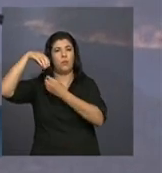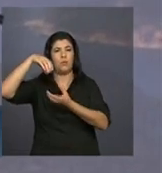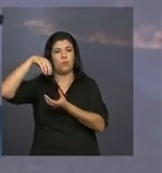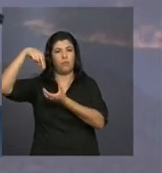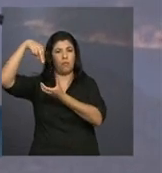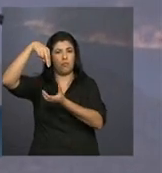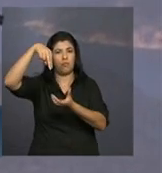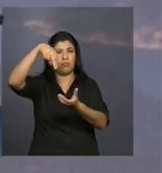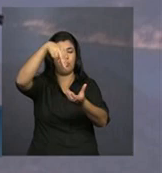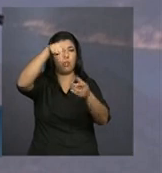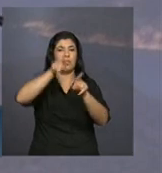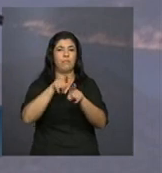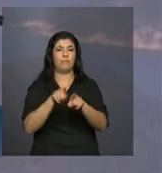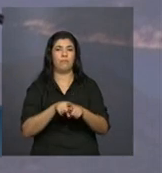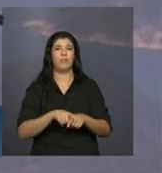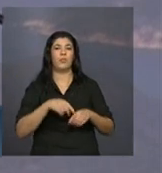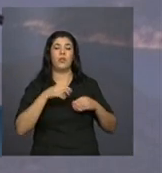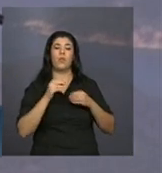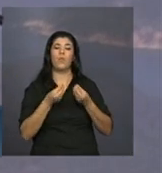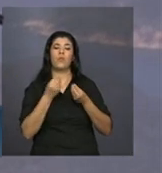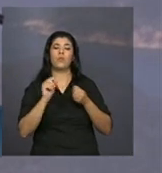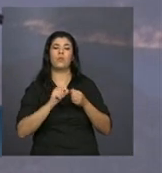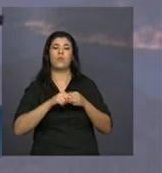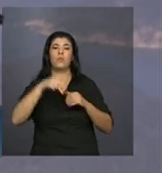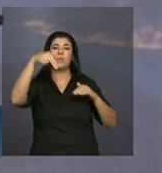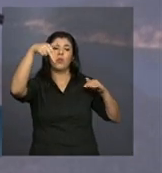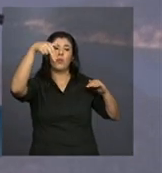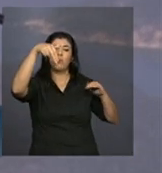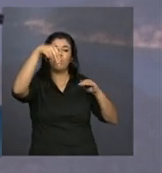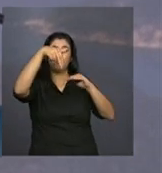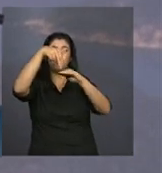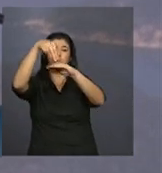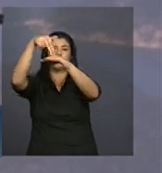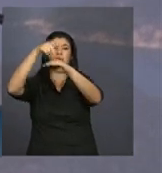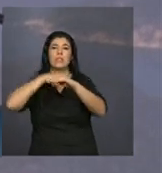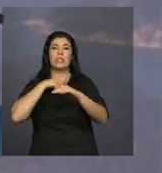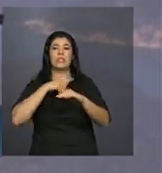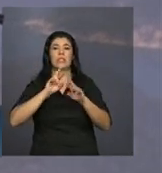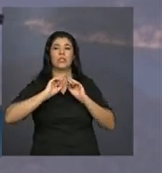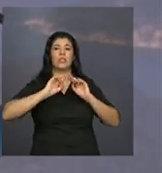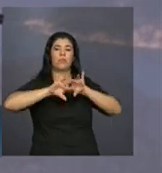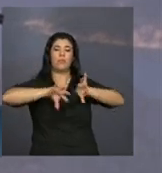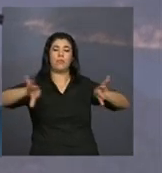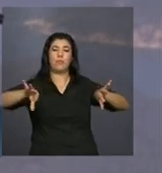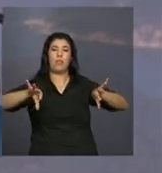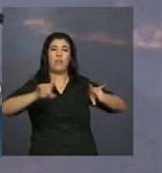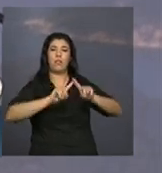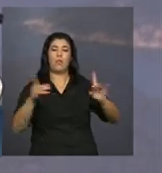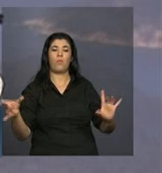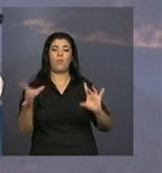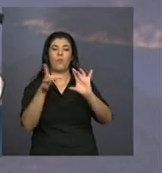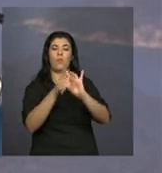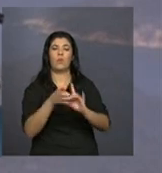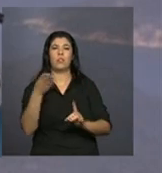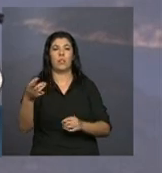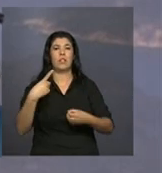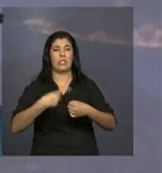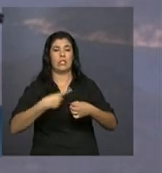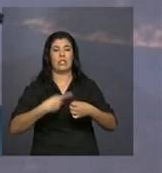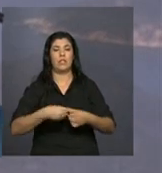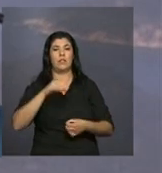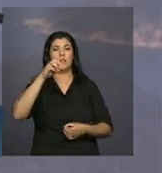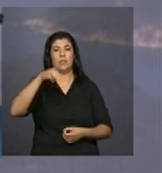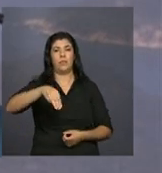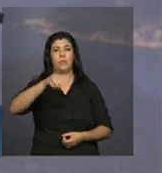morro-litoral. Essa divisão morro do litoral era uma divisão social também. Colocar o palácio lá em Madureira